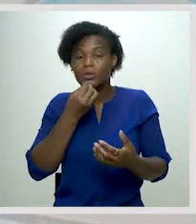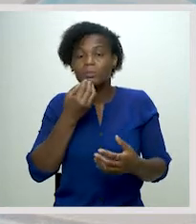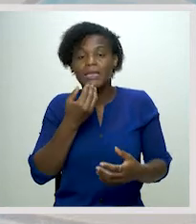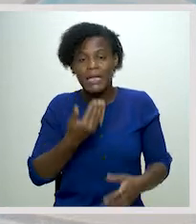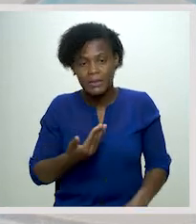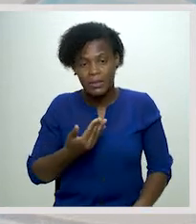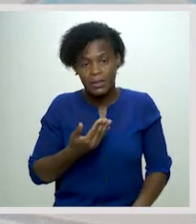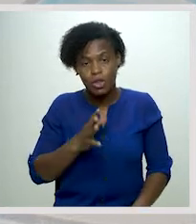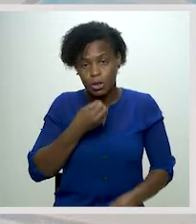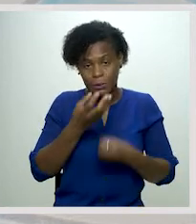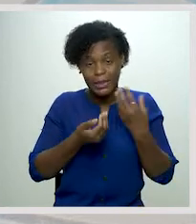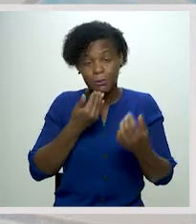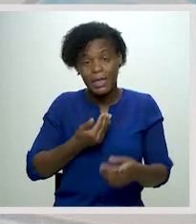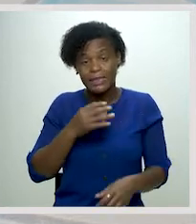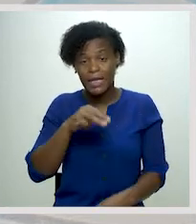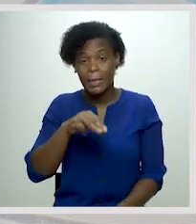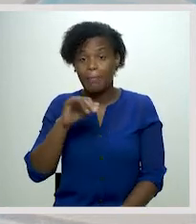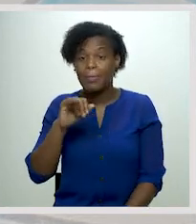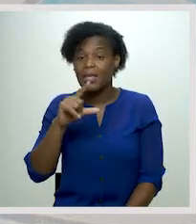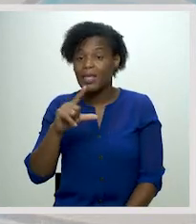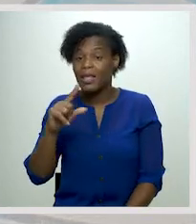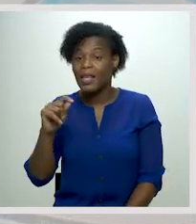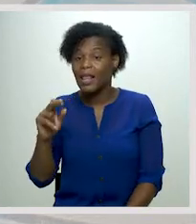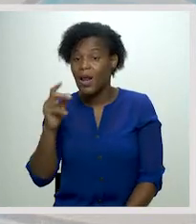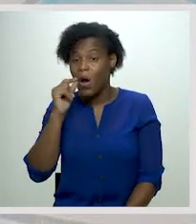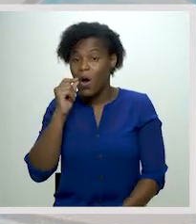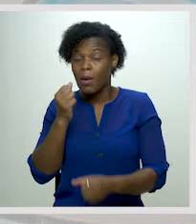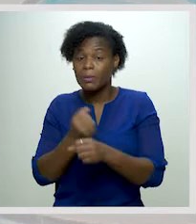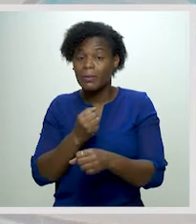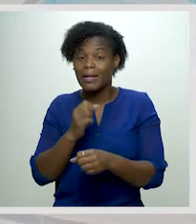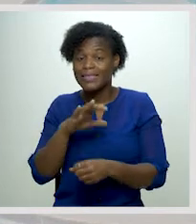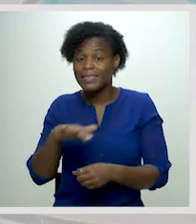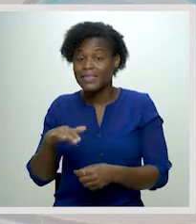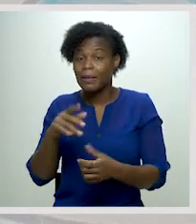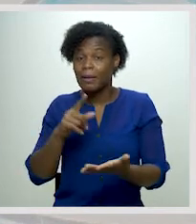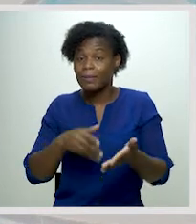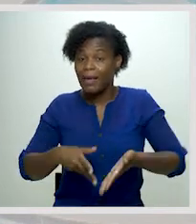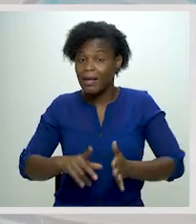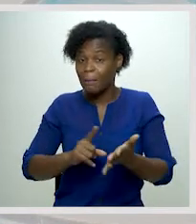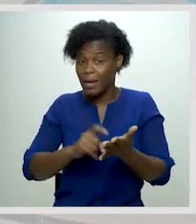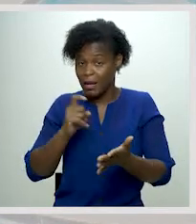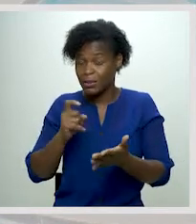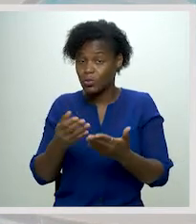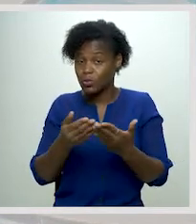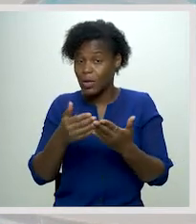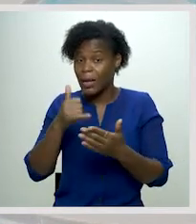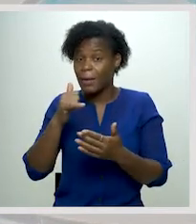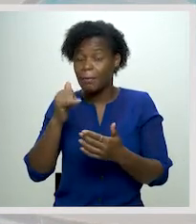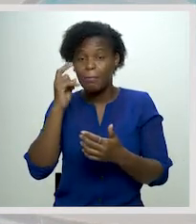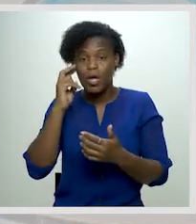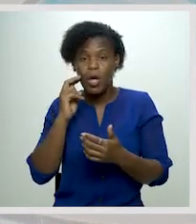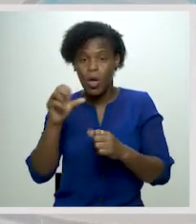a experiência de Miller, que é um cientista americano, é um bioquímico,